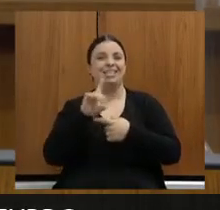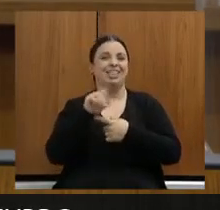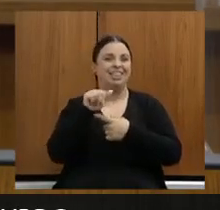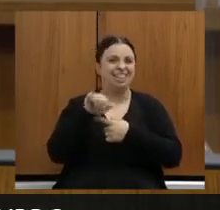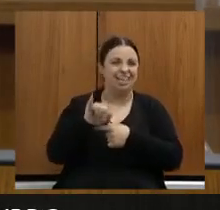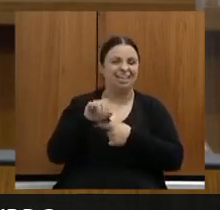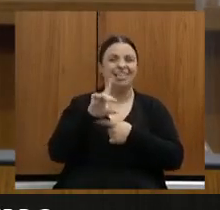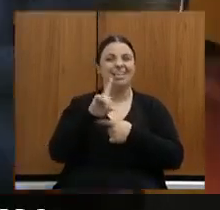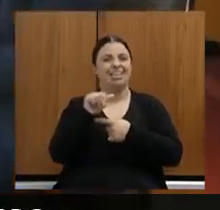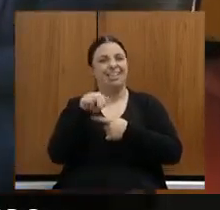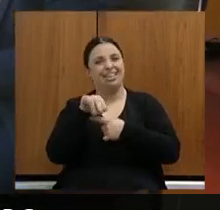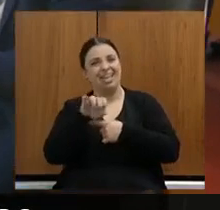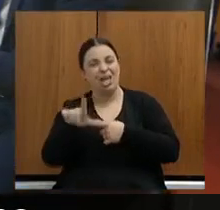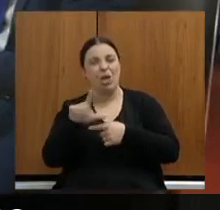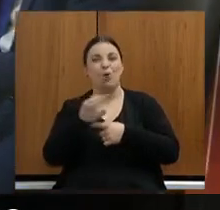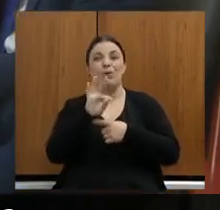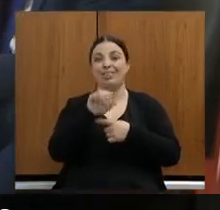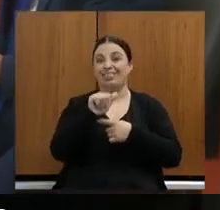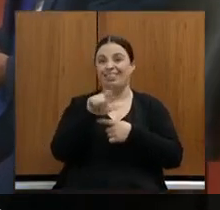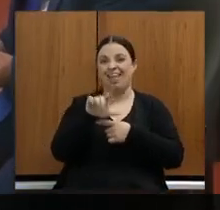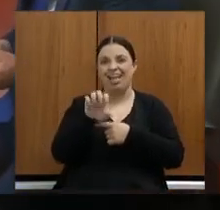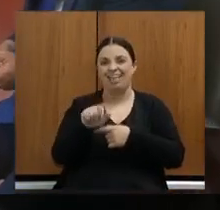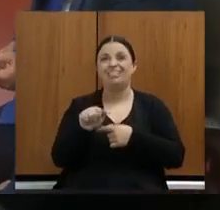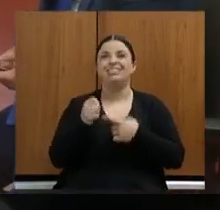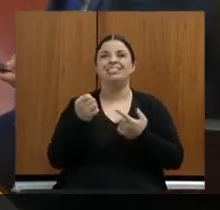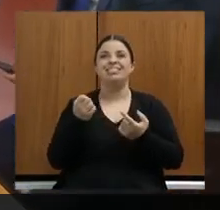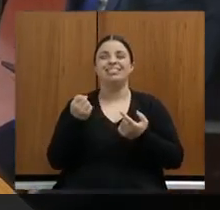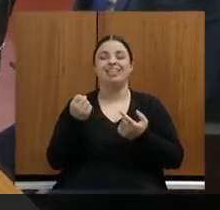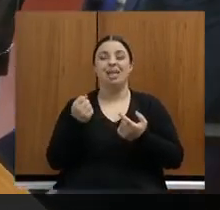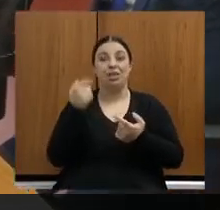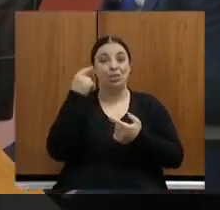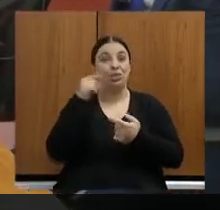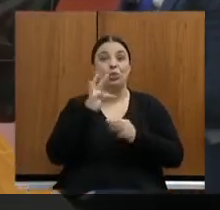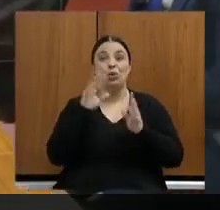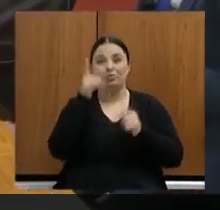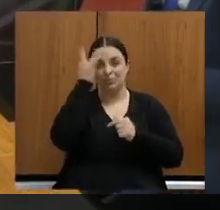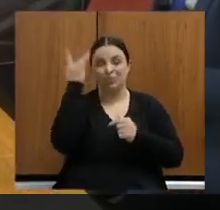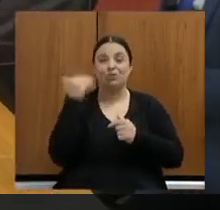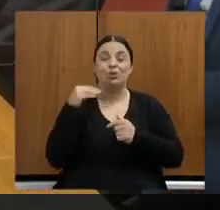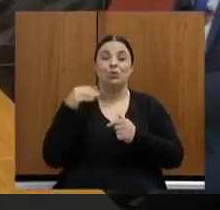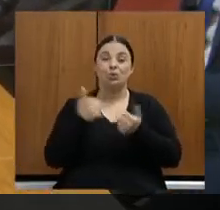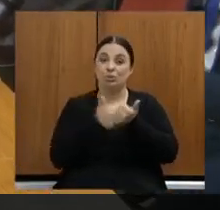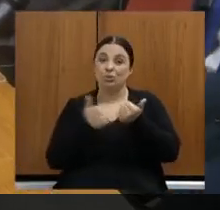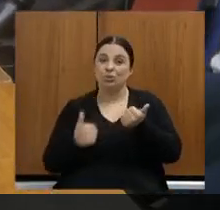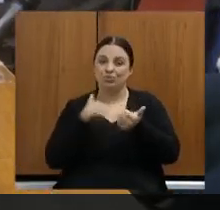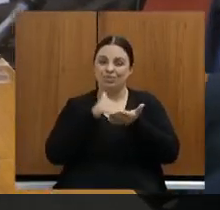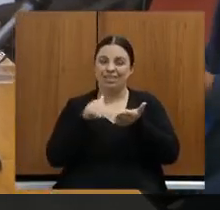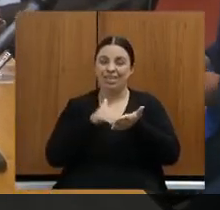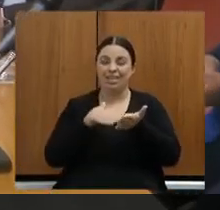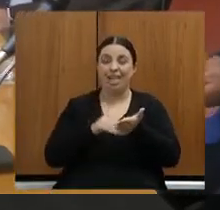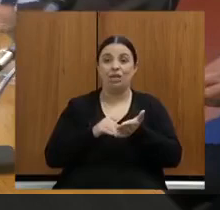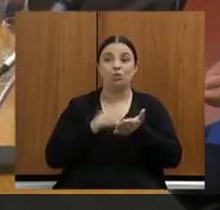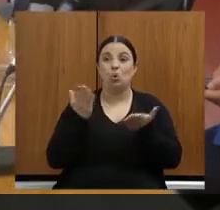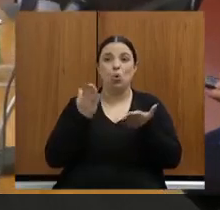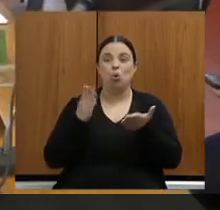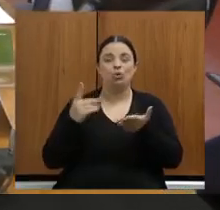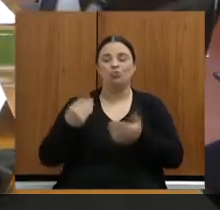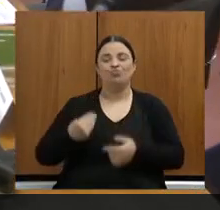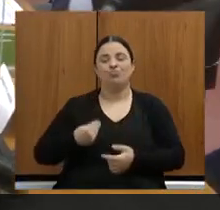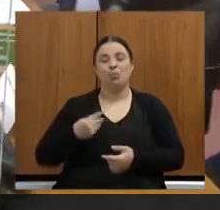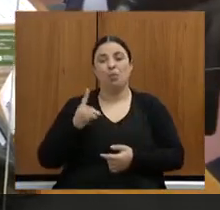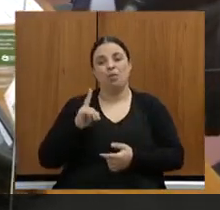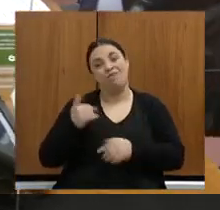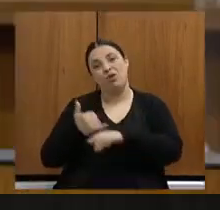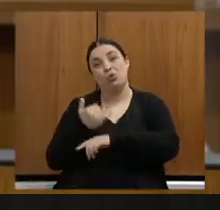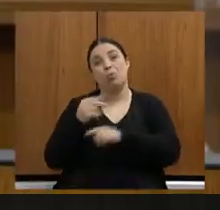Daniel eu falo que ela teve que se ausentar porque os todos perceberam que os subsecretários que sempre meu campanha hoje nós estão aqui porque estavam a